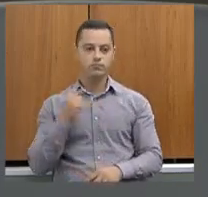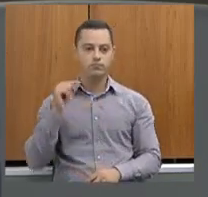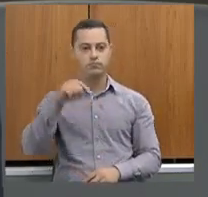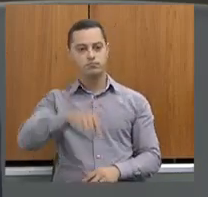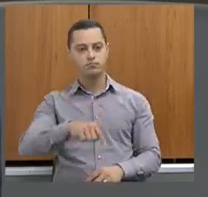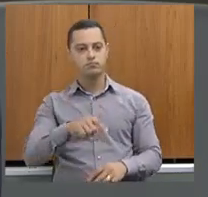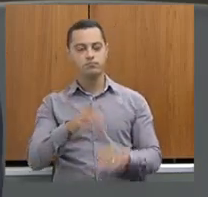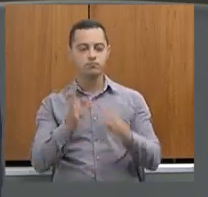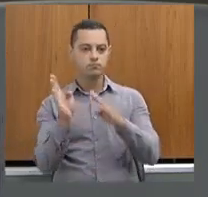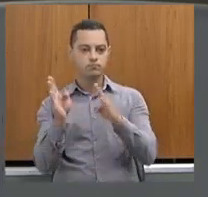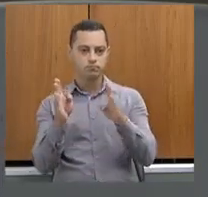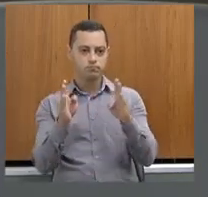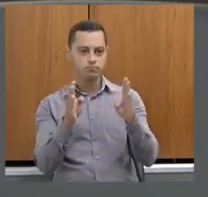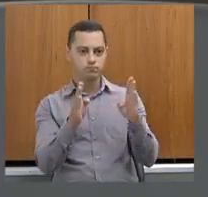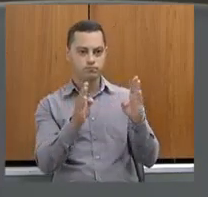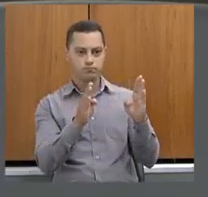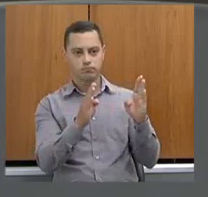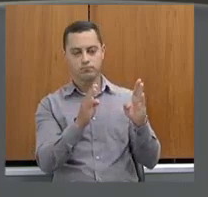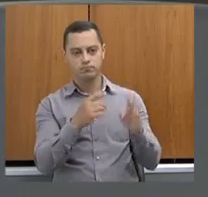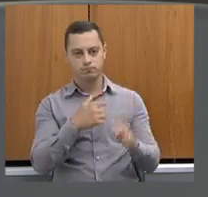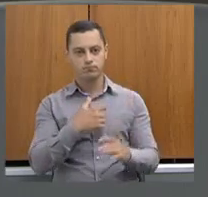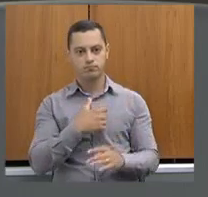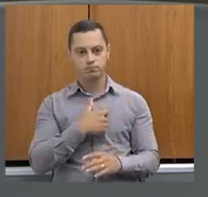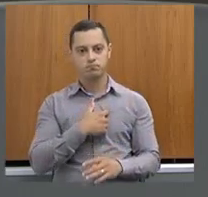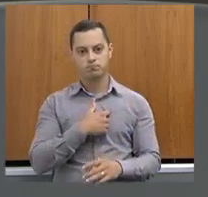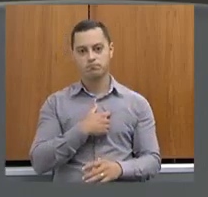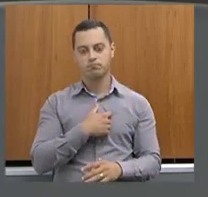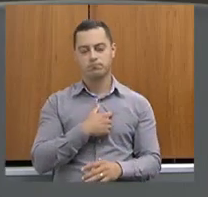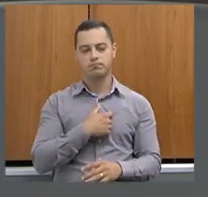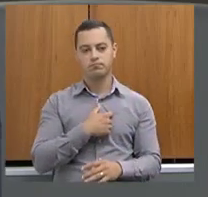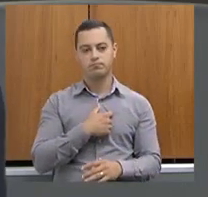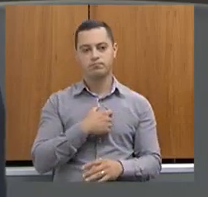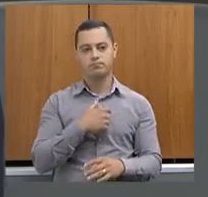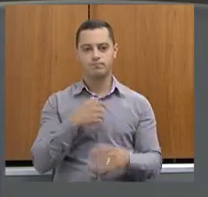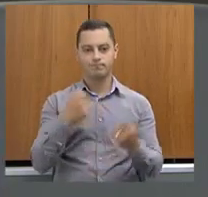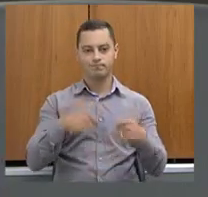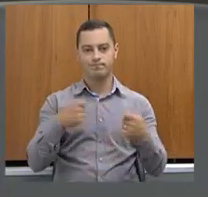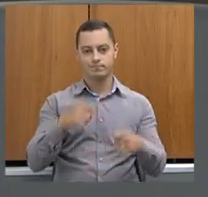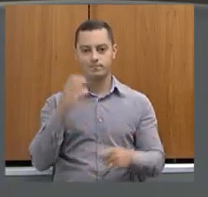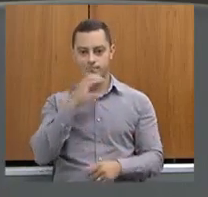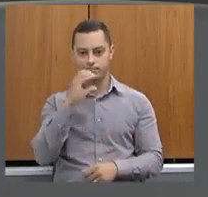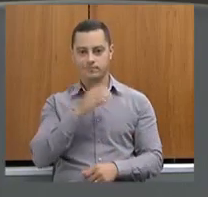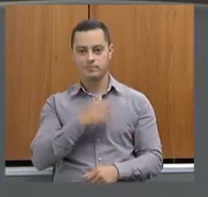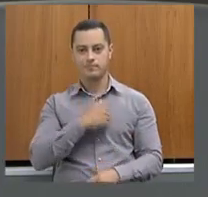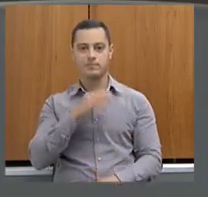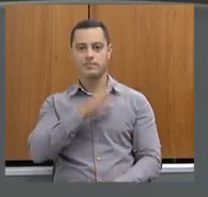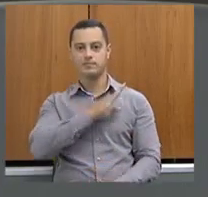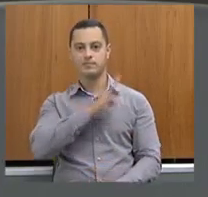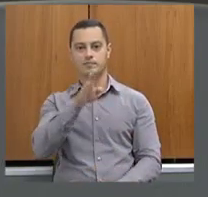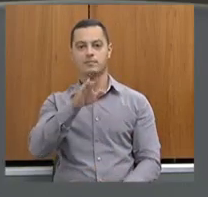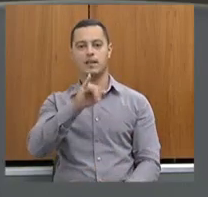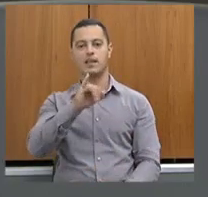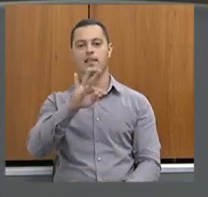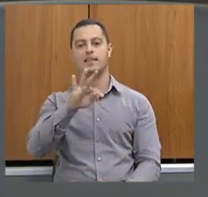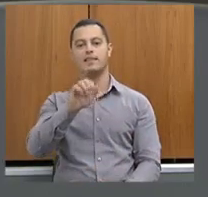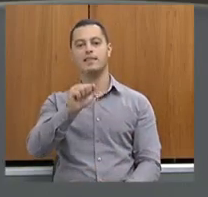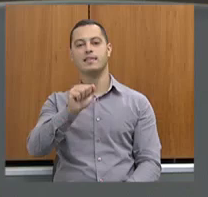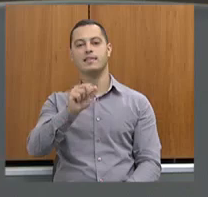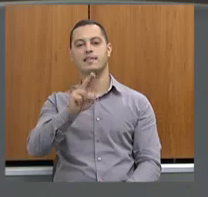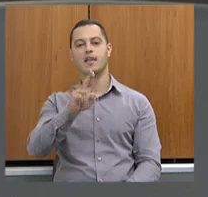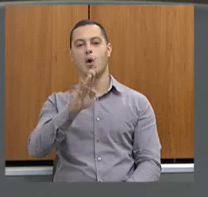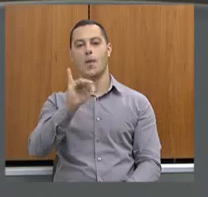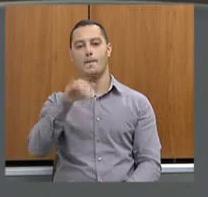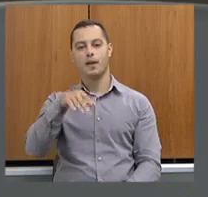eu fiz questão Absoluta eu tenho que realmente pegar a estrada agora vou para Itaobim hoje mais longe ainda com as estradas